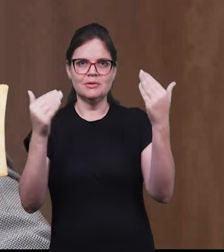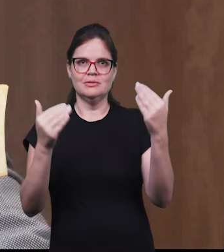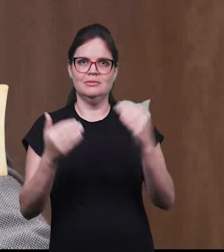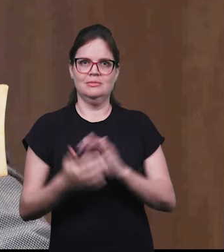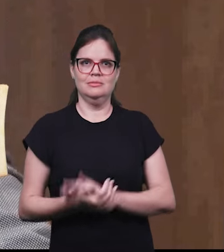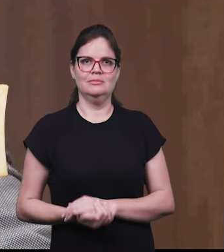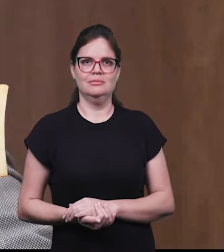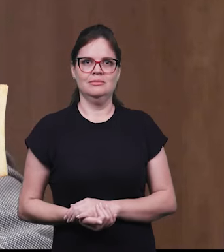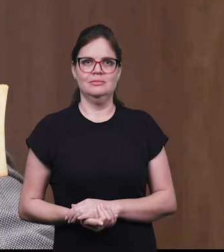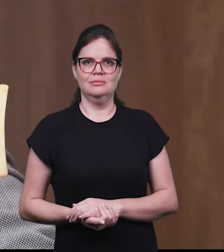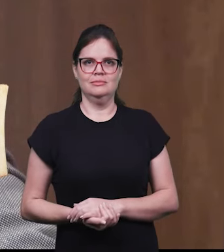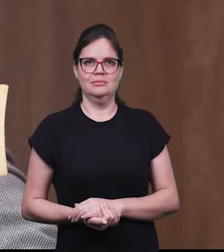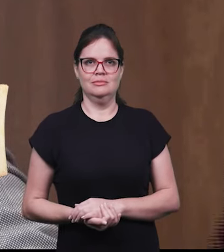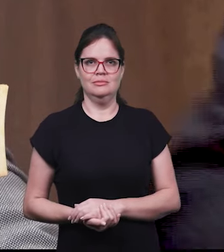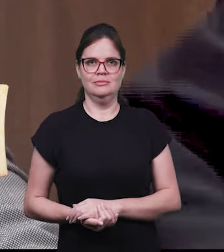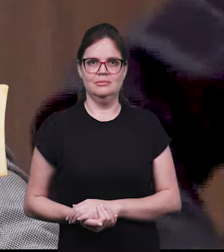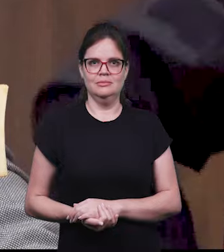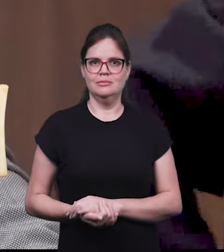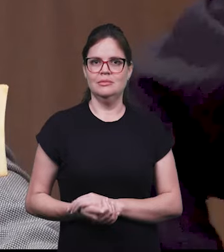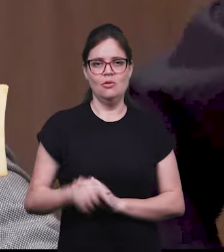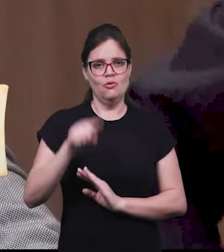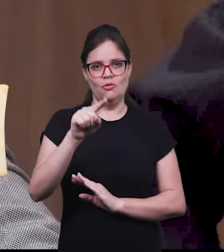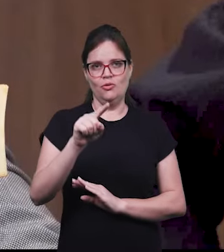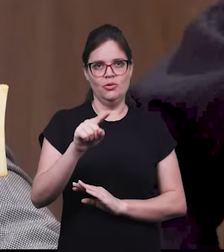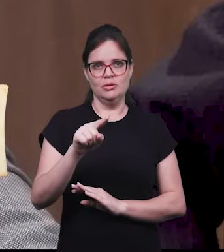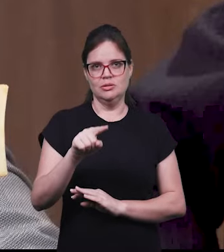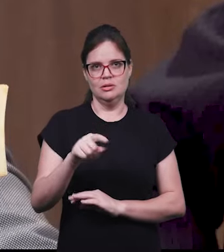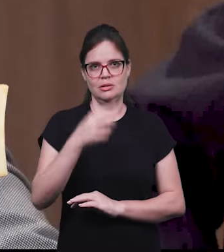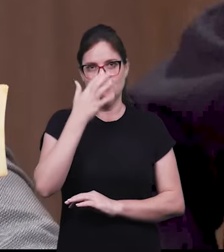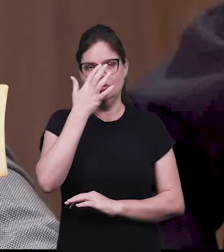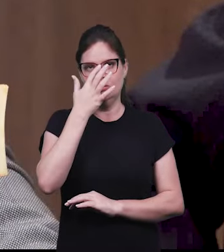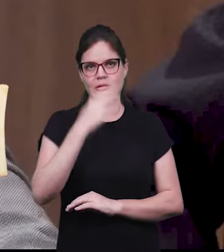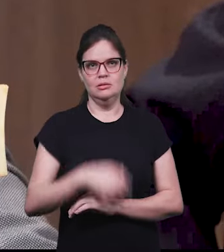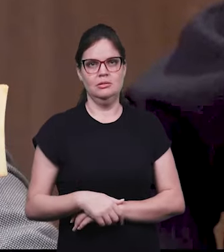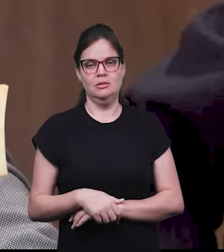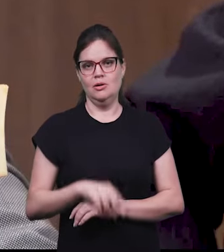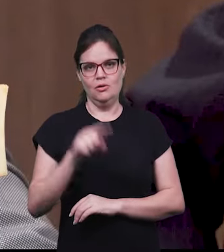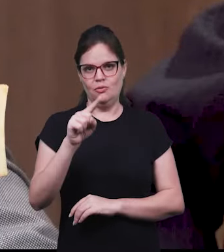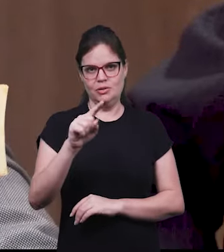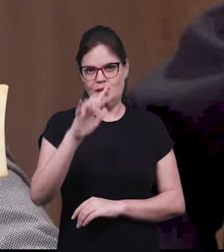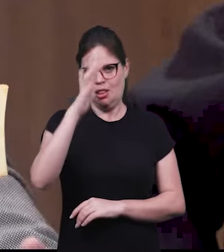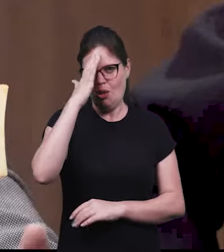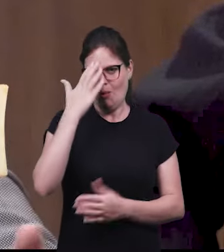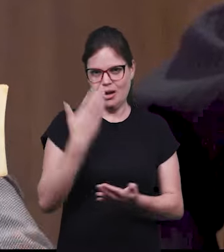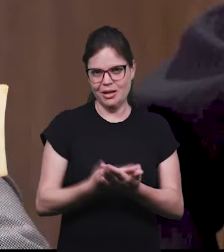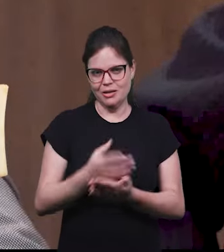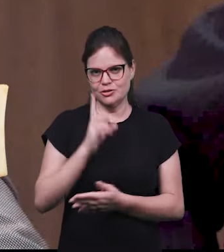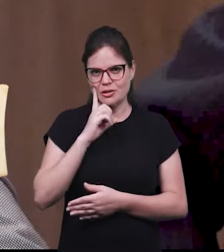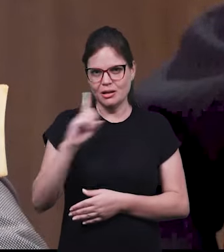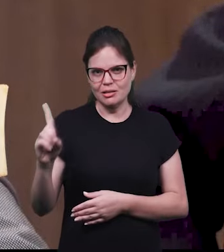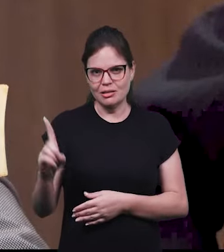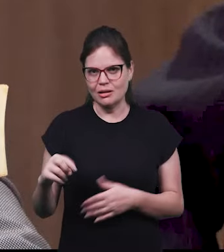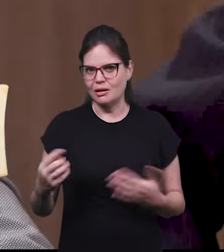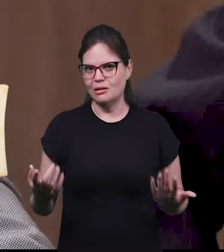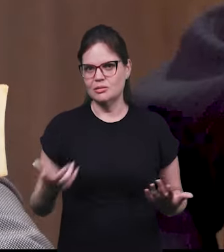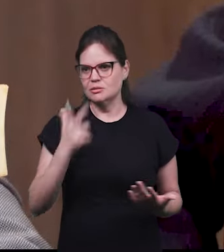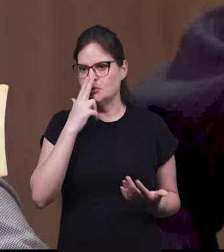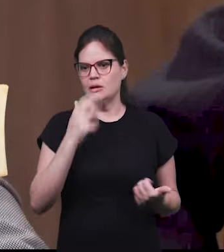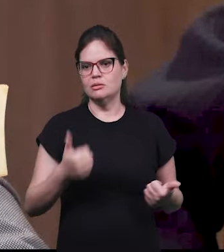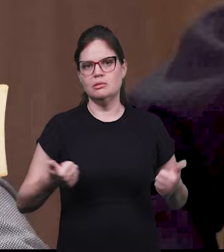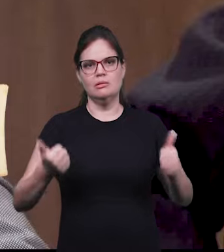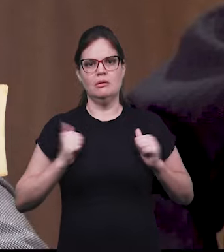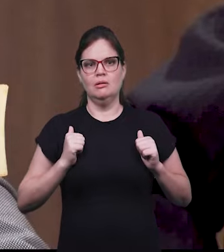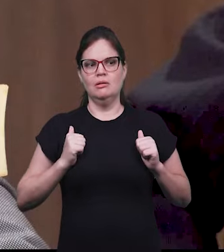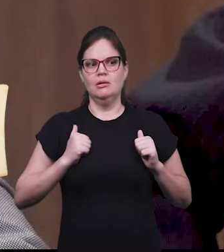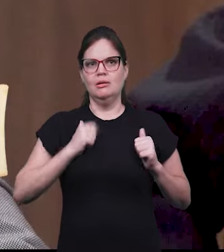É preguiça. A pessoa não acreditar em Deus é um comodismo que eu